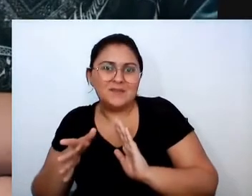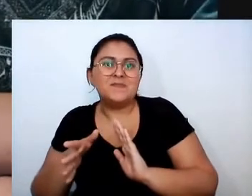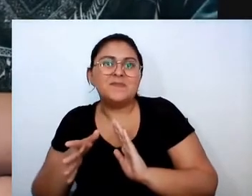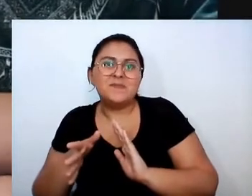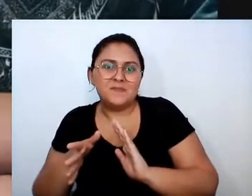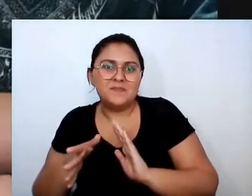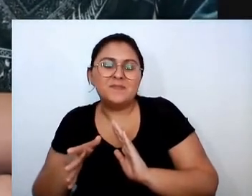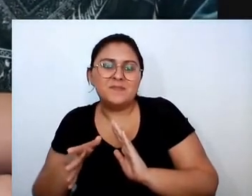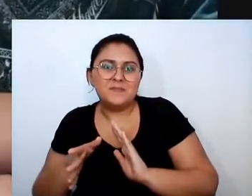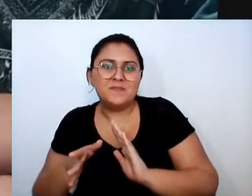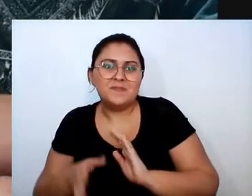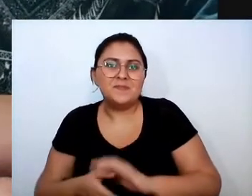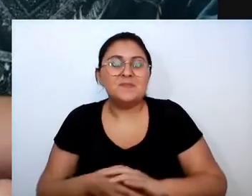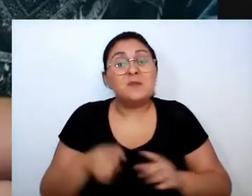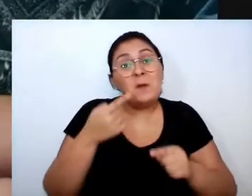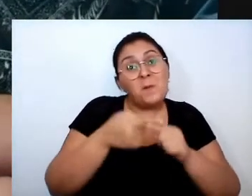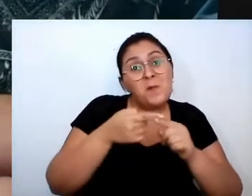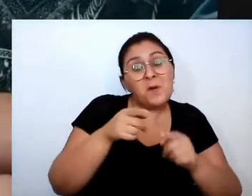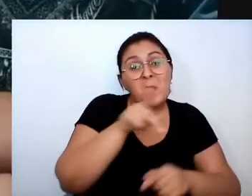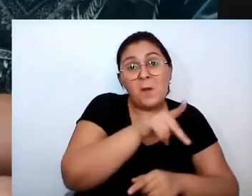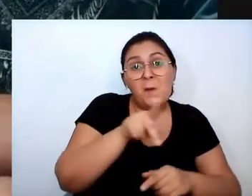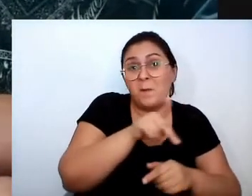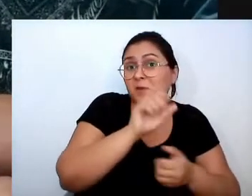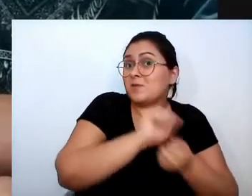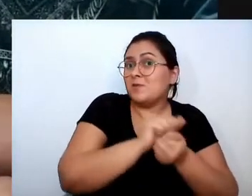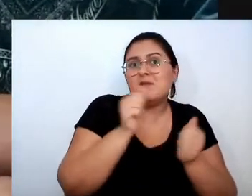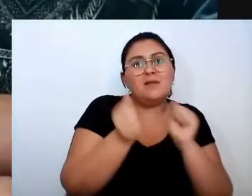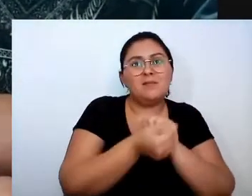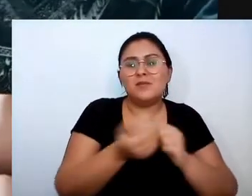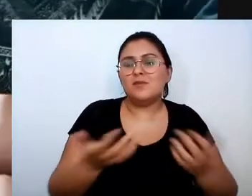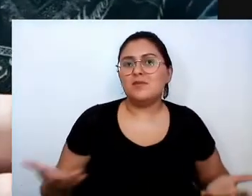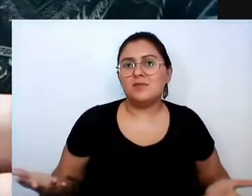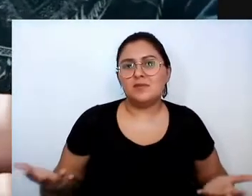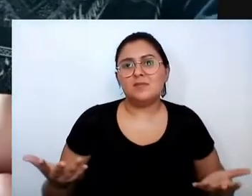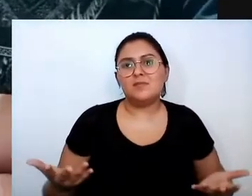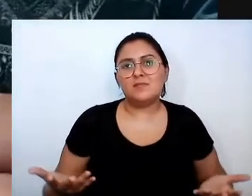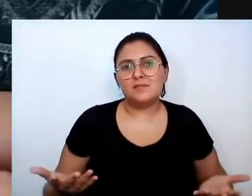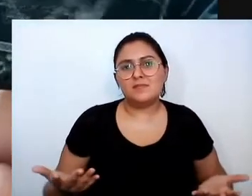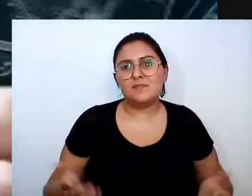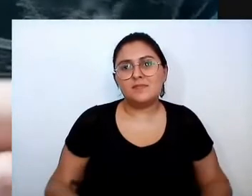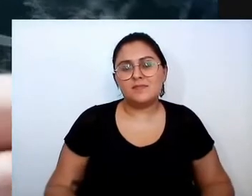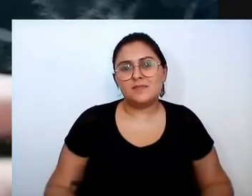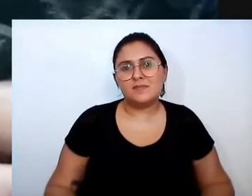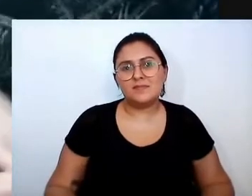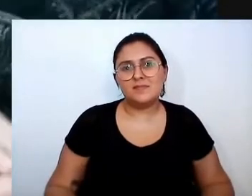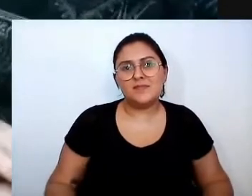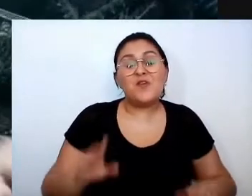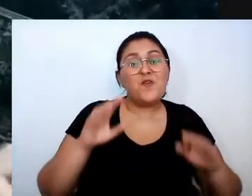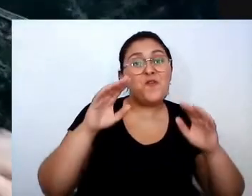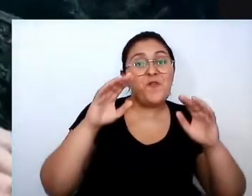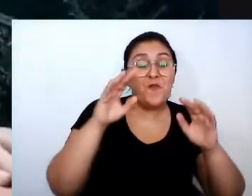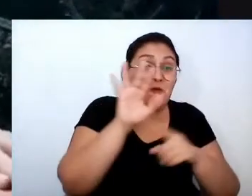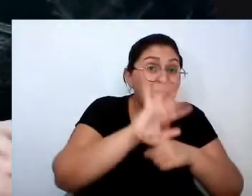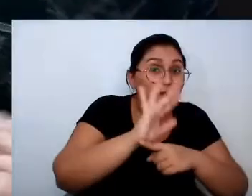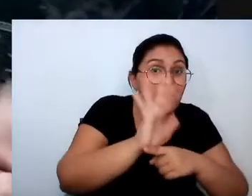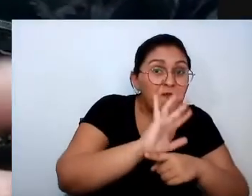filme, aí você pega filme em inglês, o áudio em inglês, sim, sem audiodescrição. E não dá é,